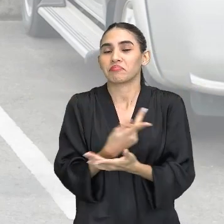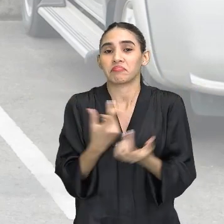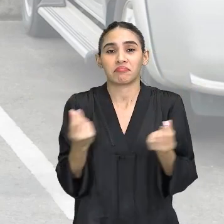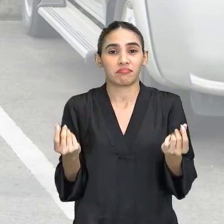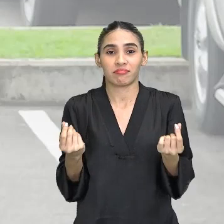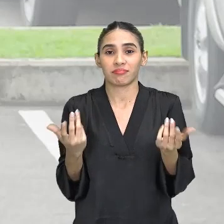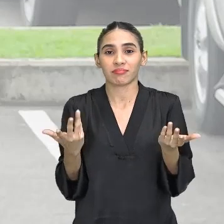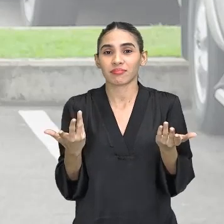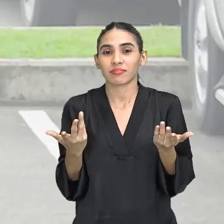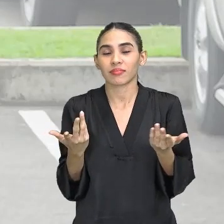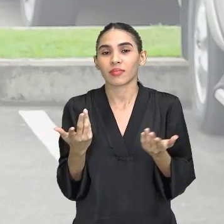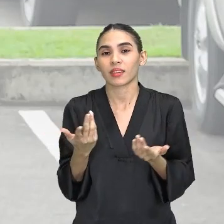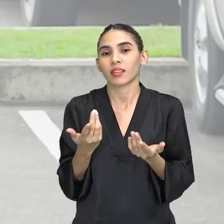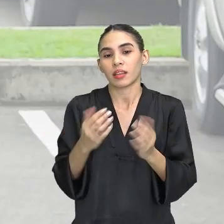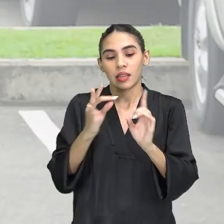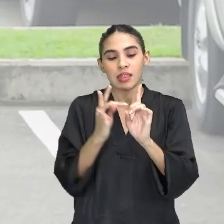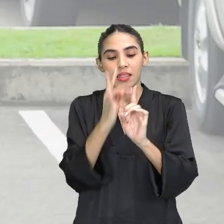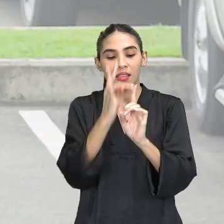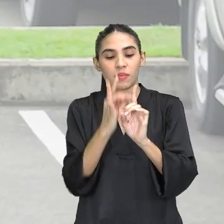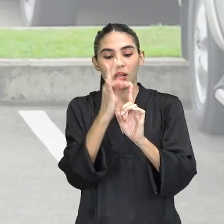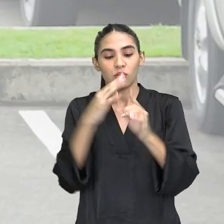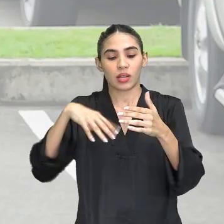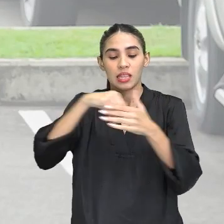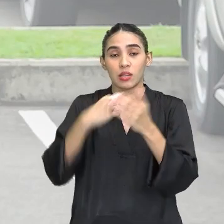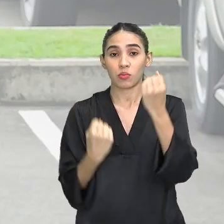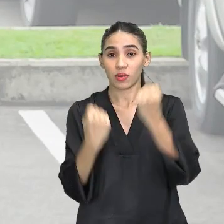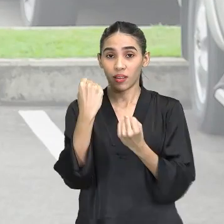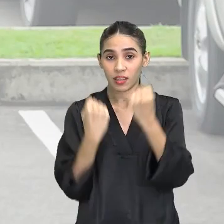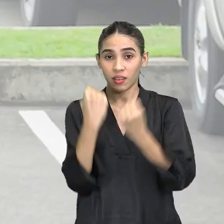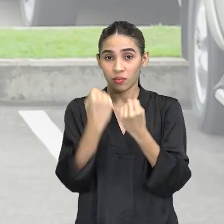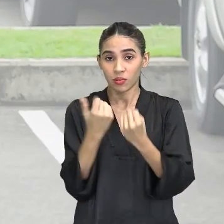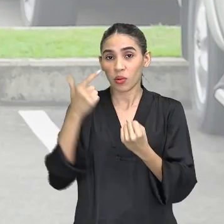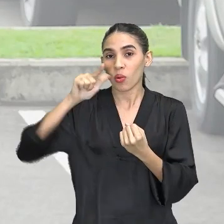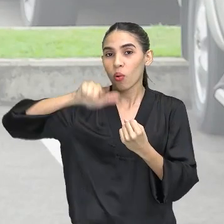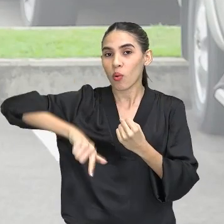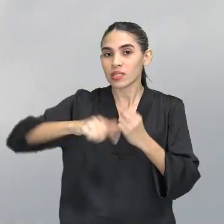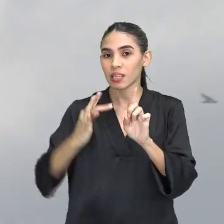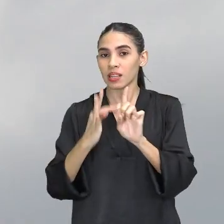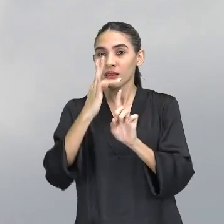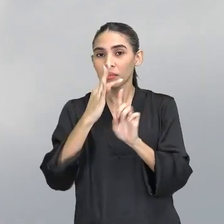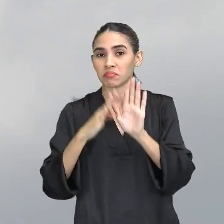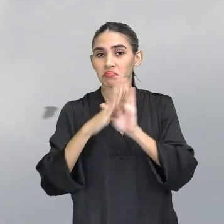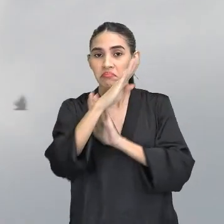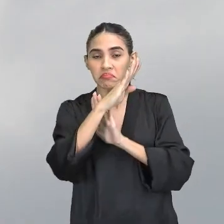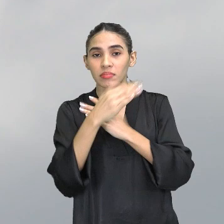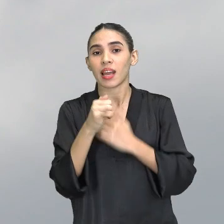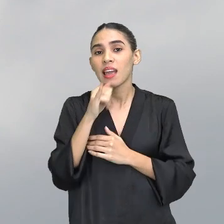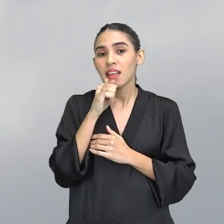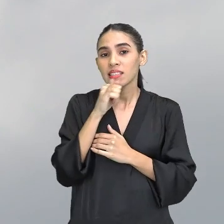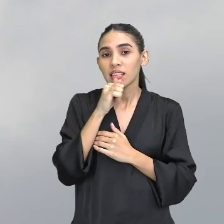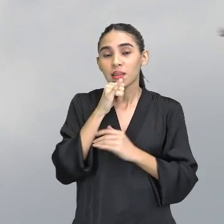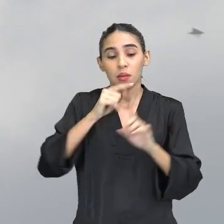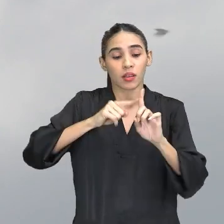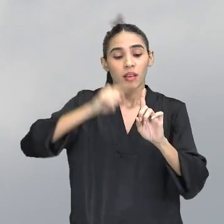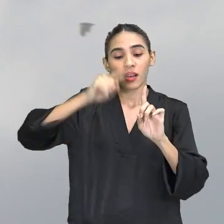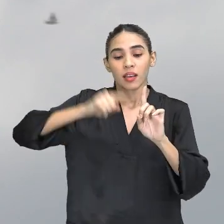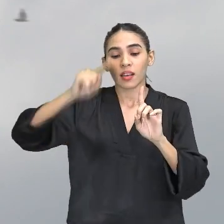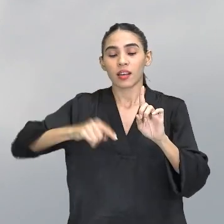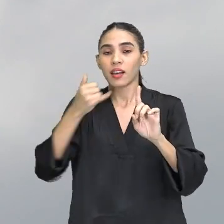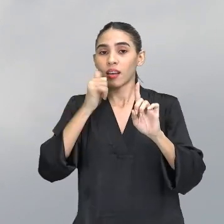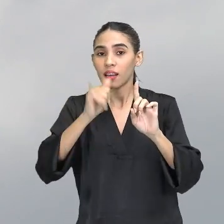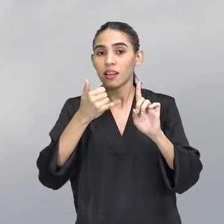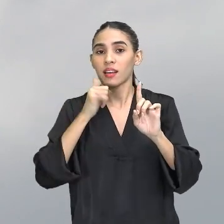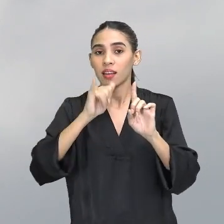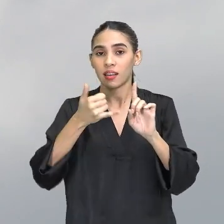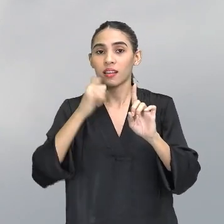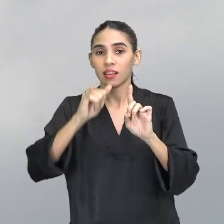acontece para que a temperatura interior desse carro seja bem mais elevada? Quem emite aí as ondas eletromagnéticas, nesse